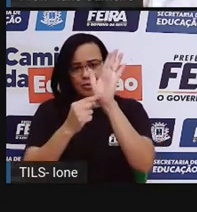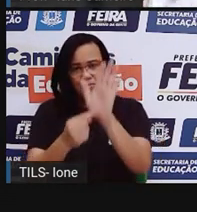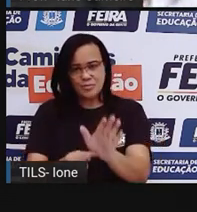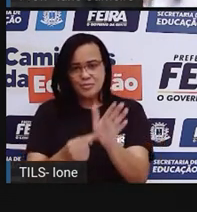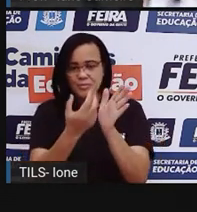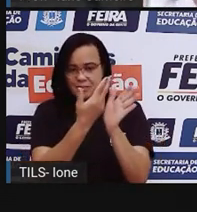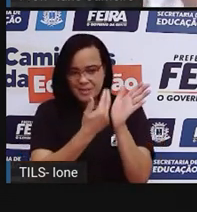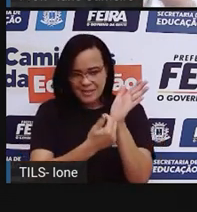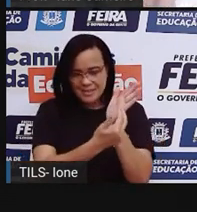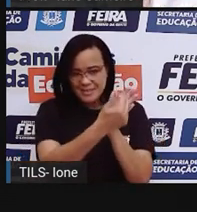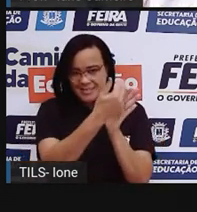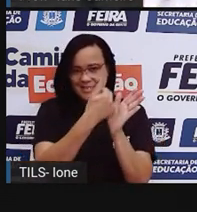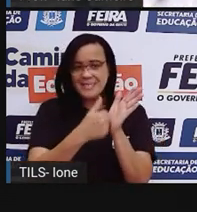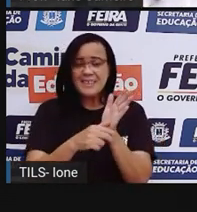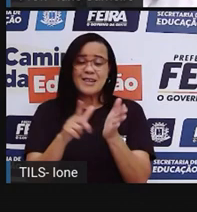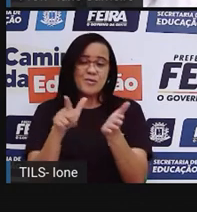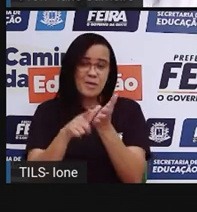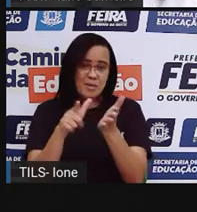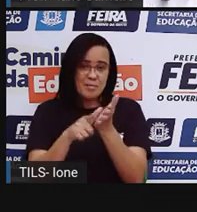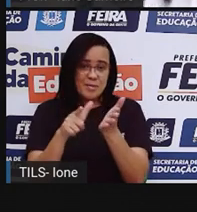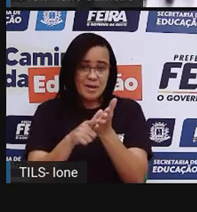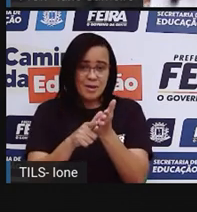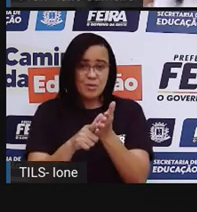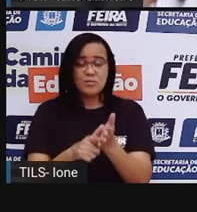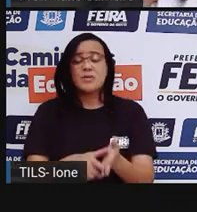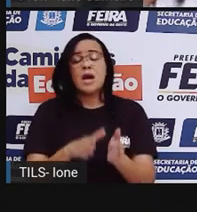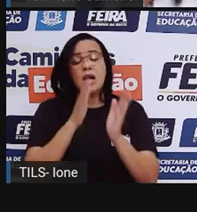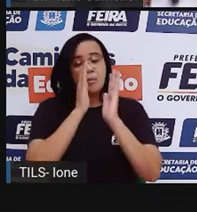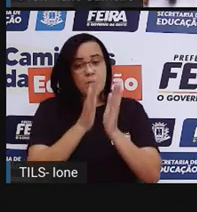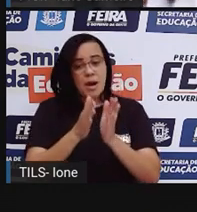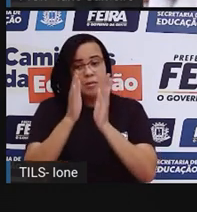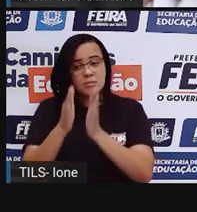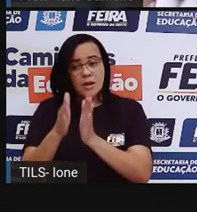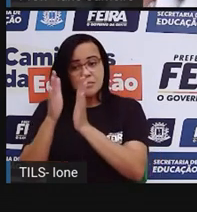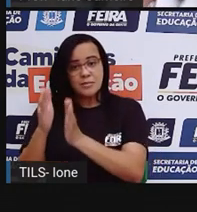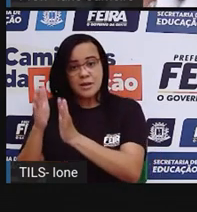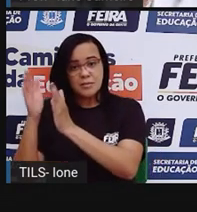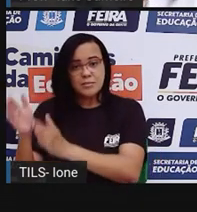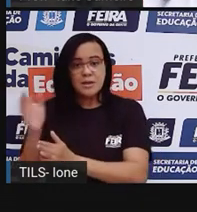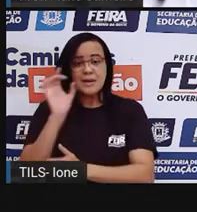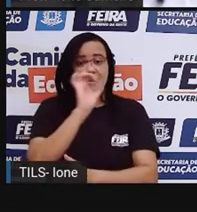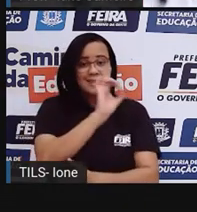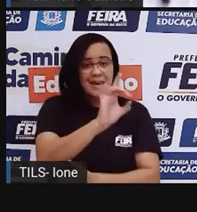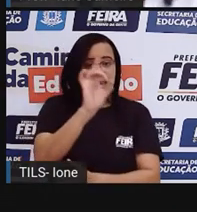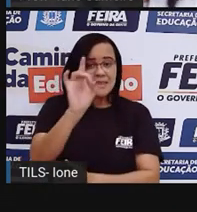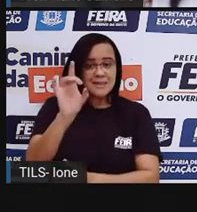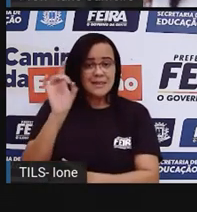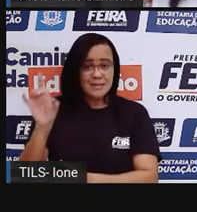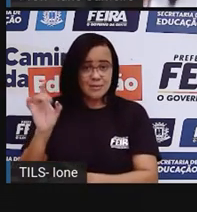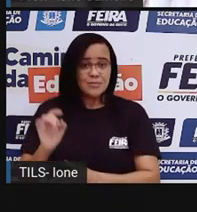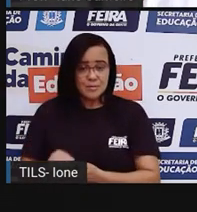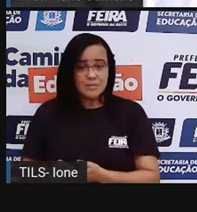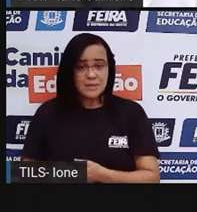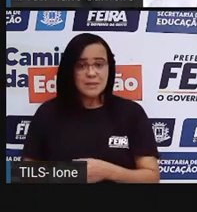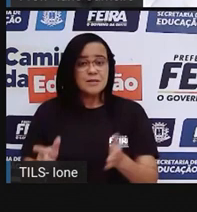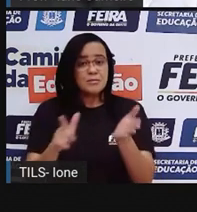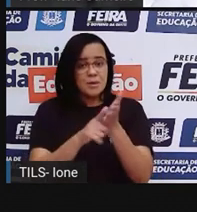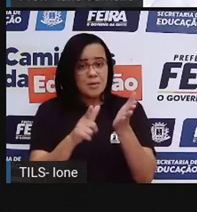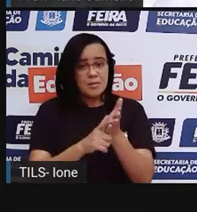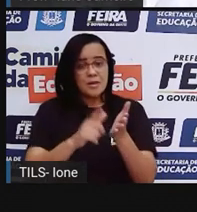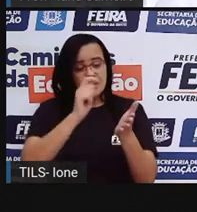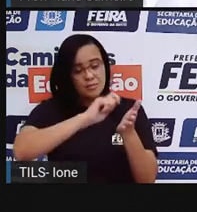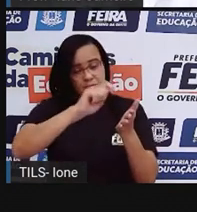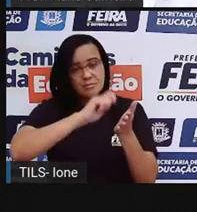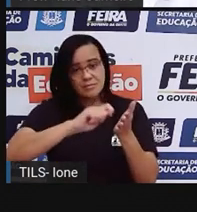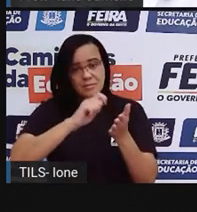numa folha para cada emoção. Então a gente viu aqui a gratidão, né? A felicidade, né? E aí a felicidade a gente